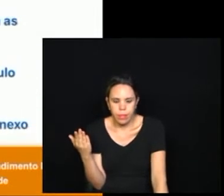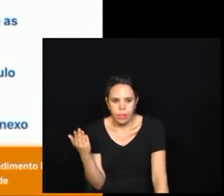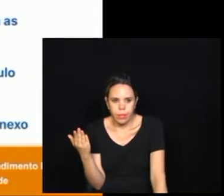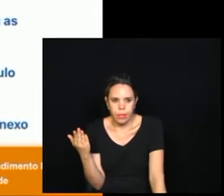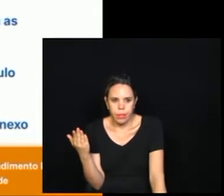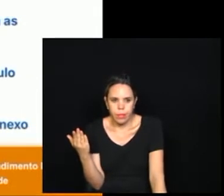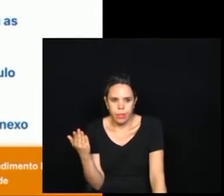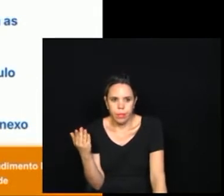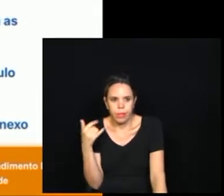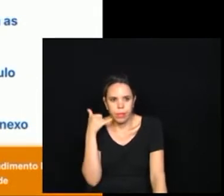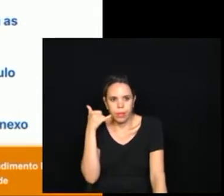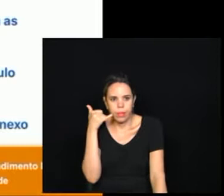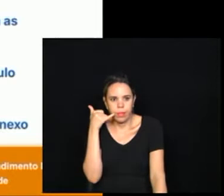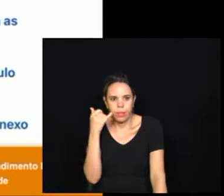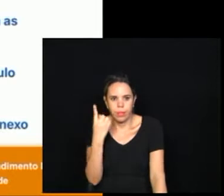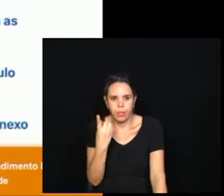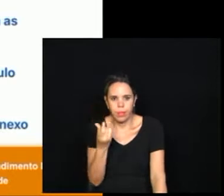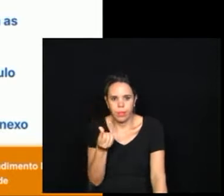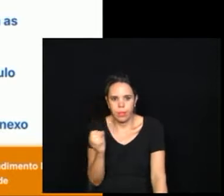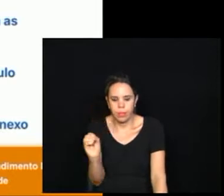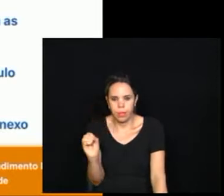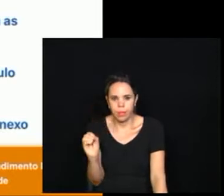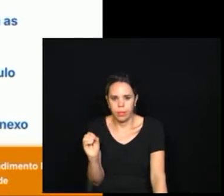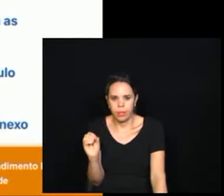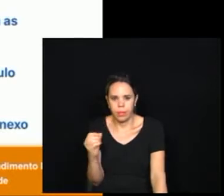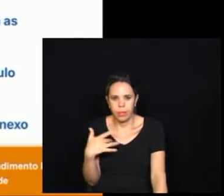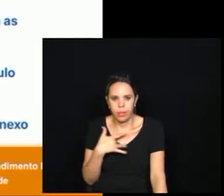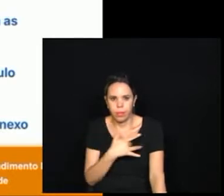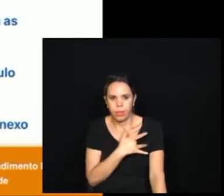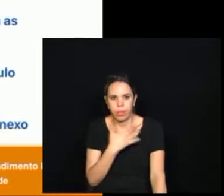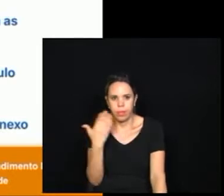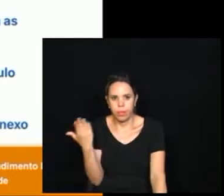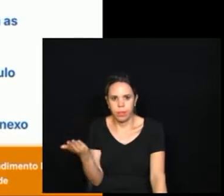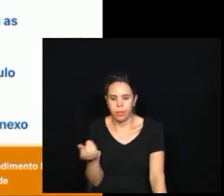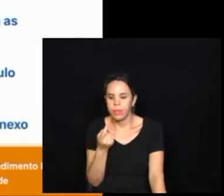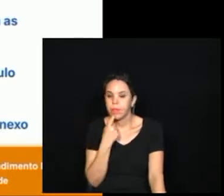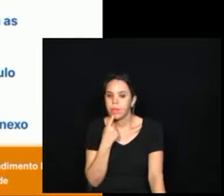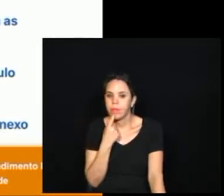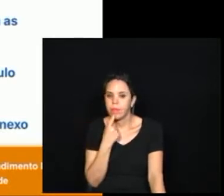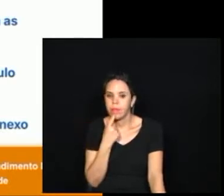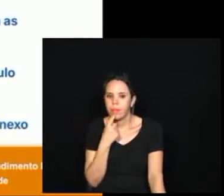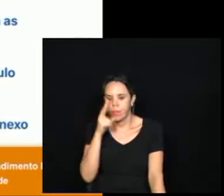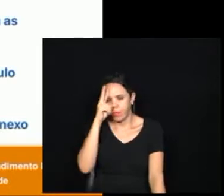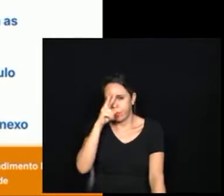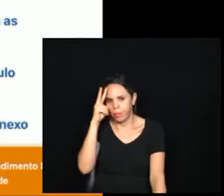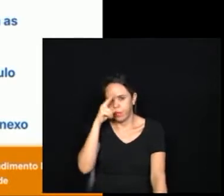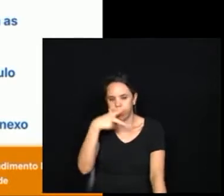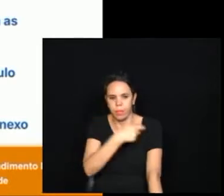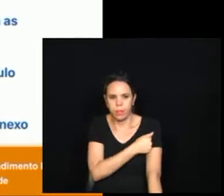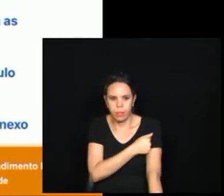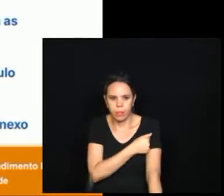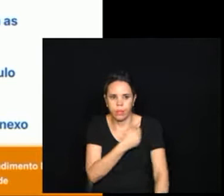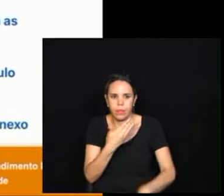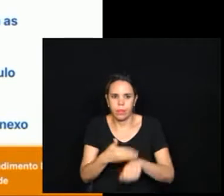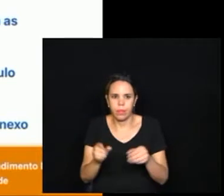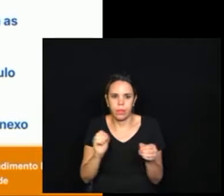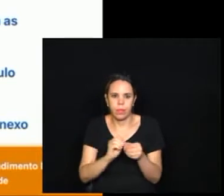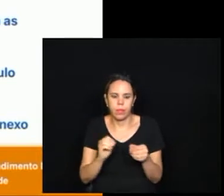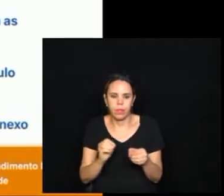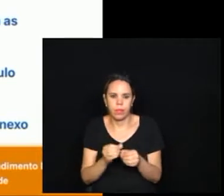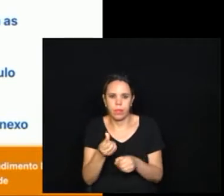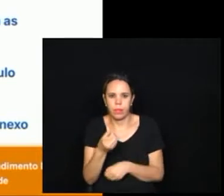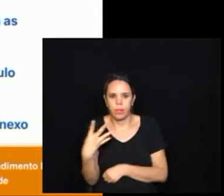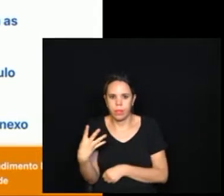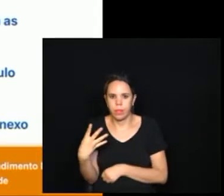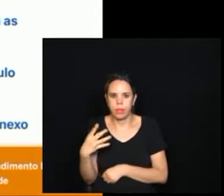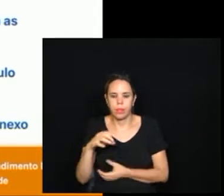vacina.campinas.sp.gov.br ou pelo telefone 160, que é o Disque Saúde aqui em Campinas. Lembrando que as vacinas serão aplicadas em